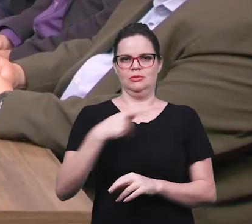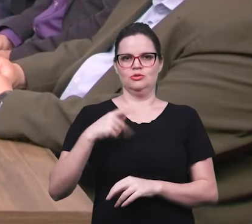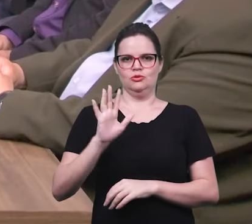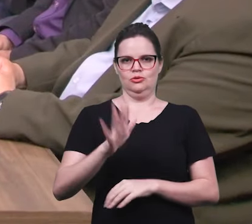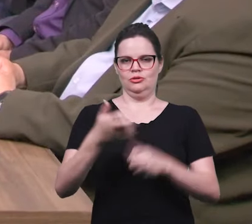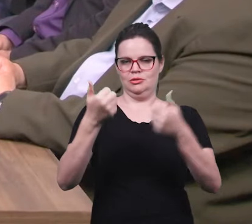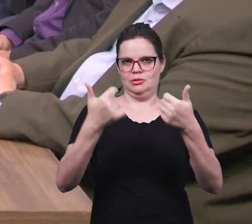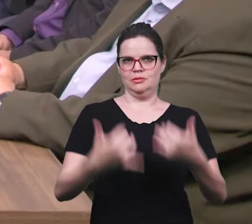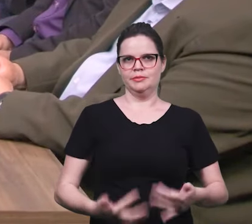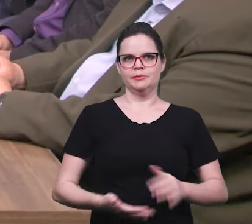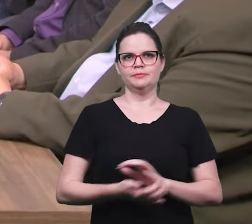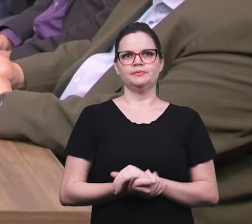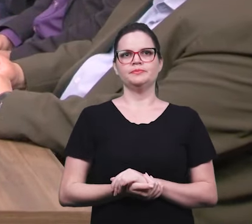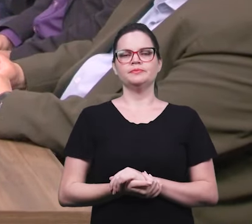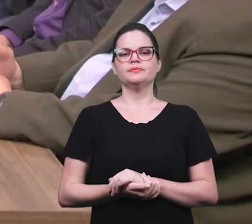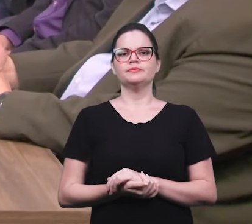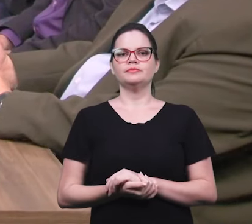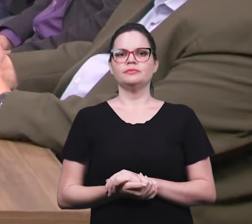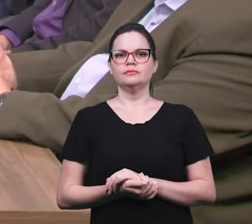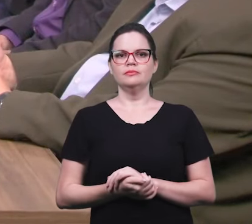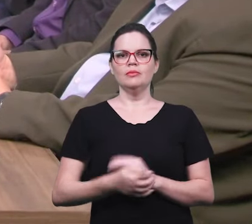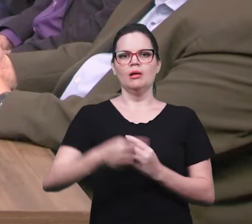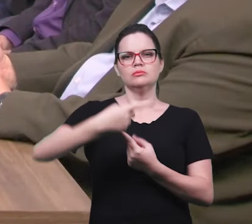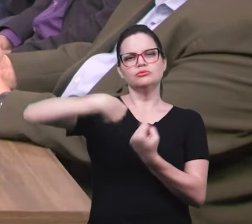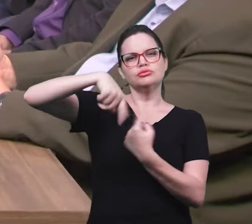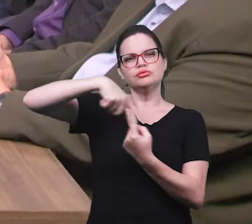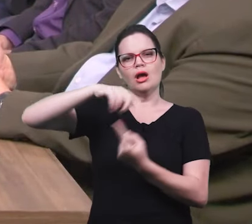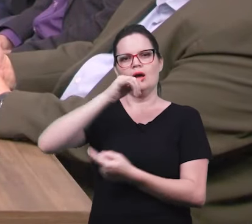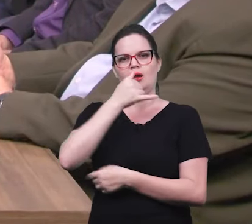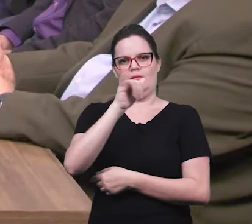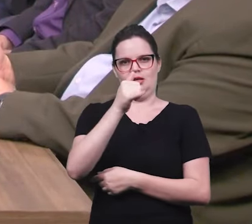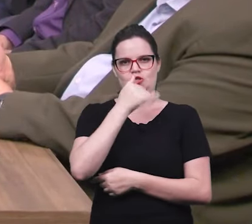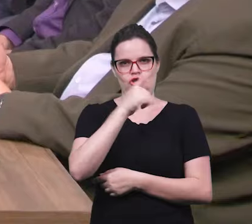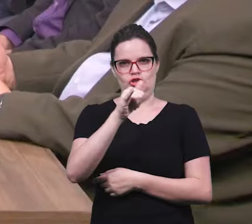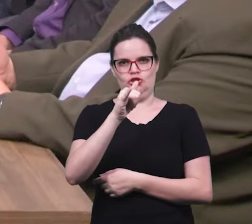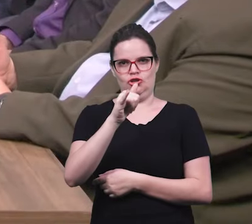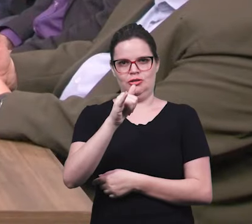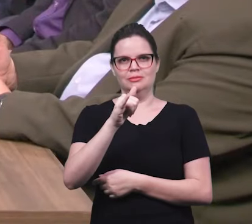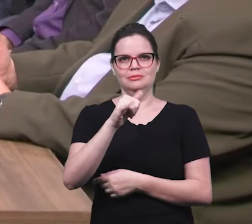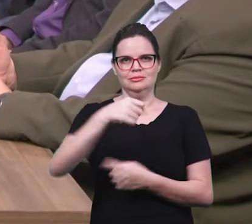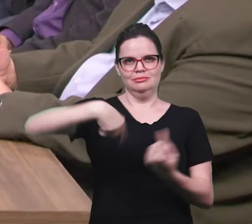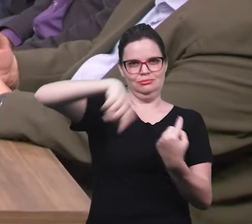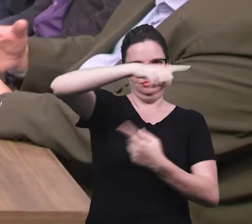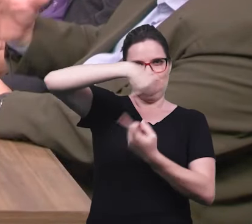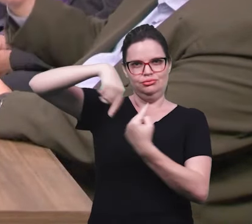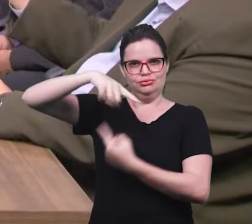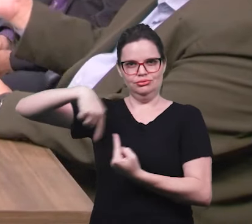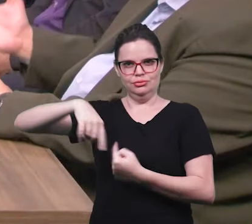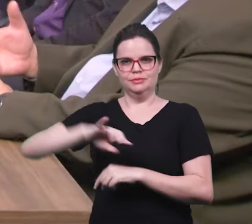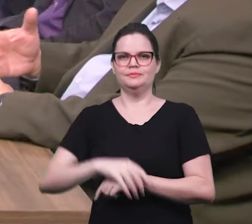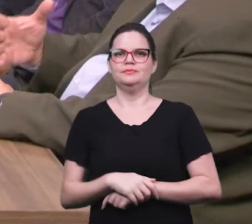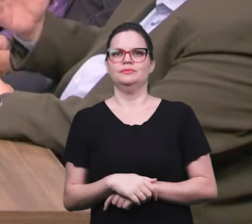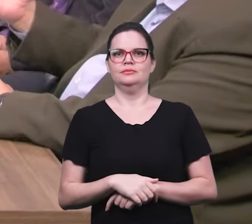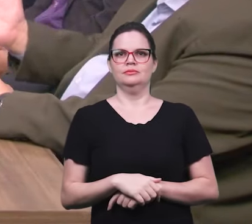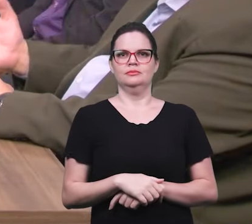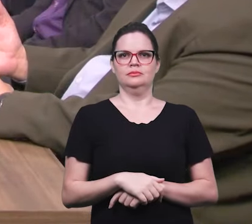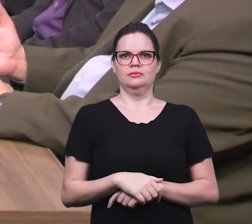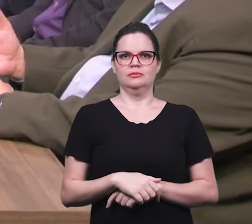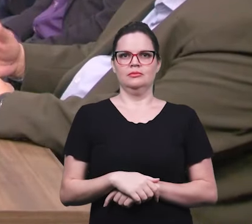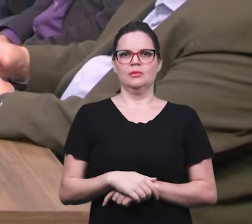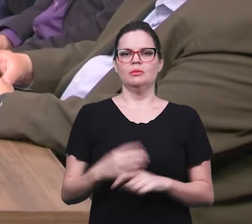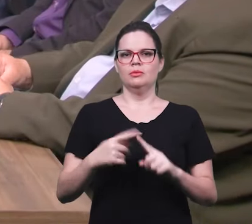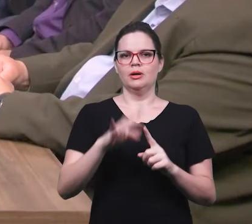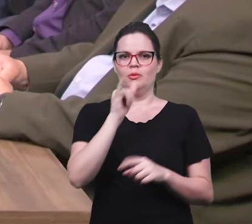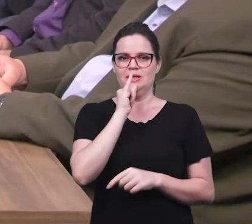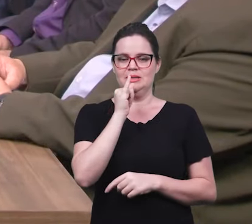falou, dessa transformação de energia. A gente consegue usar a energia existente no nosso